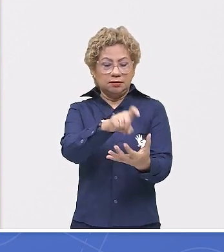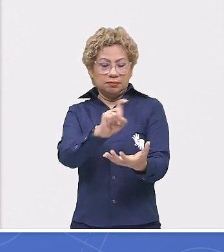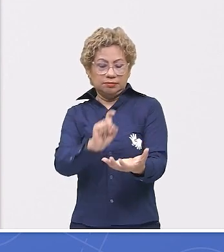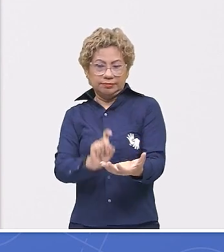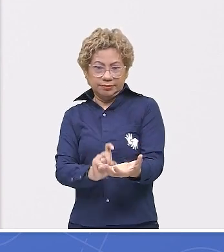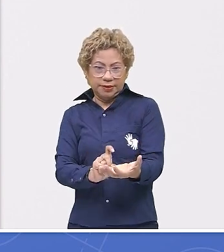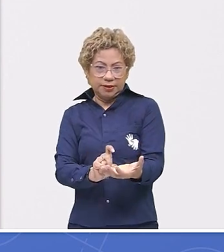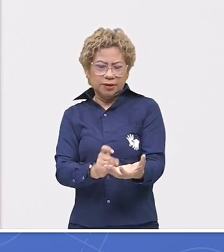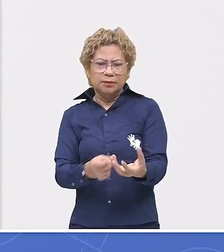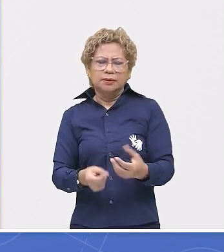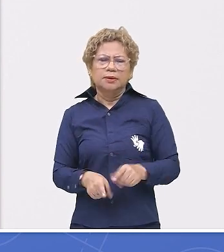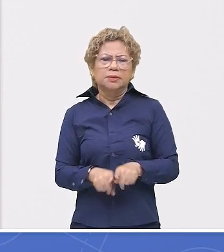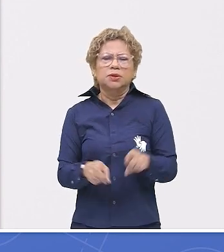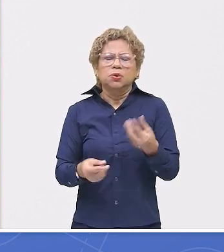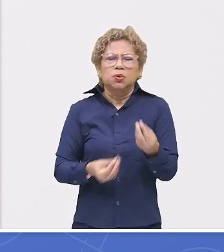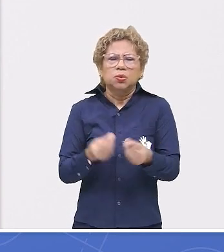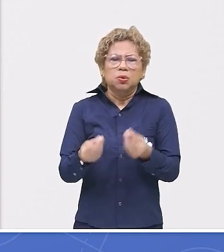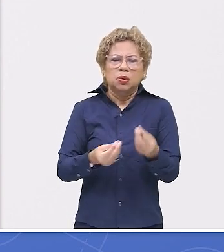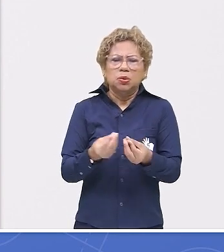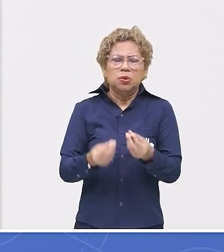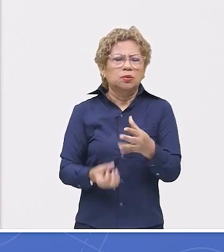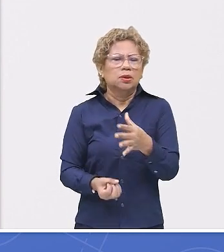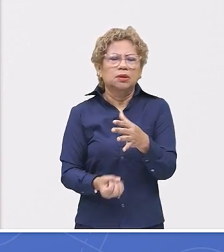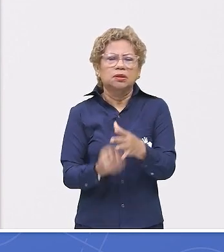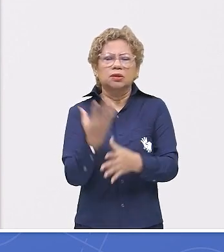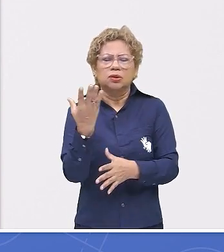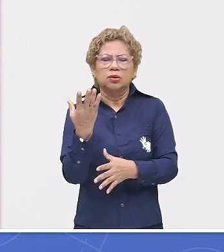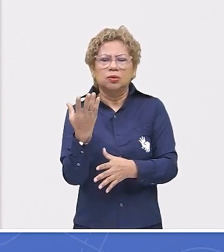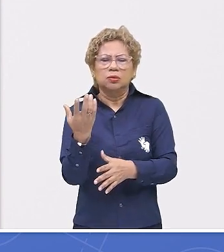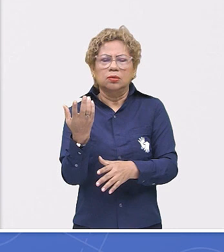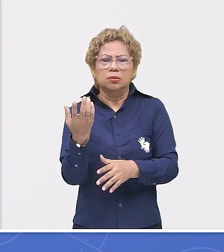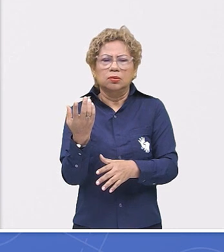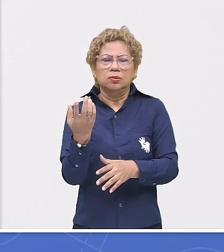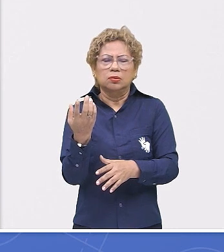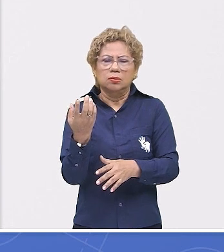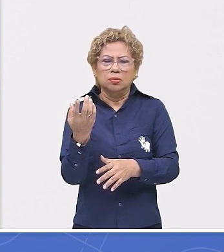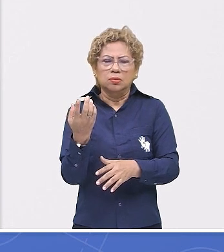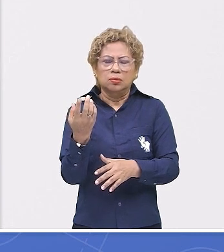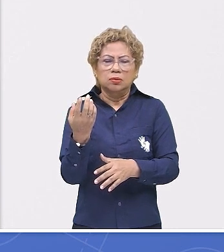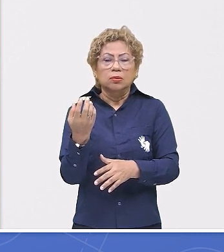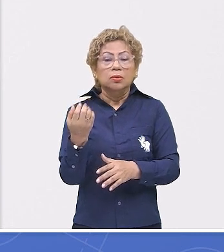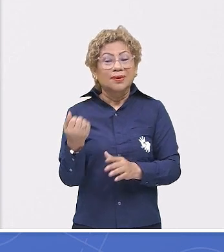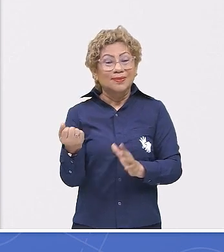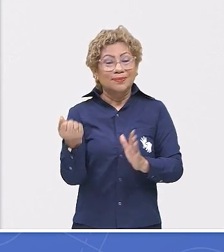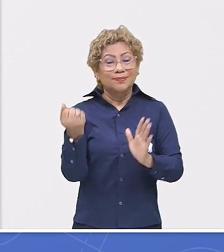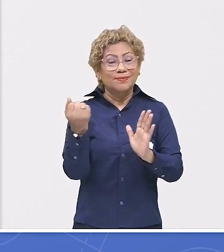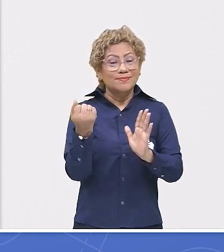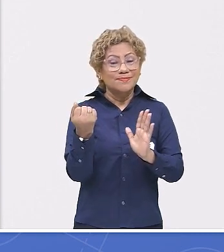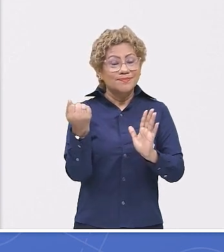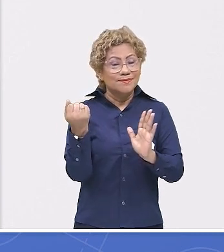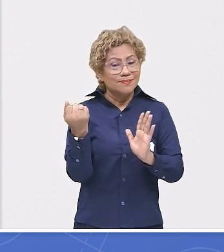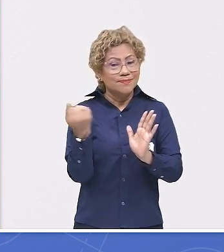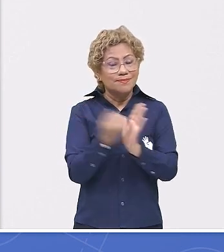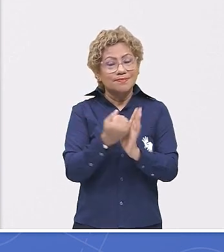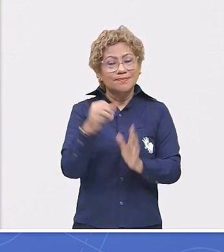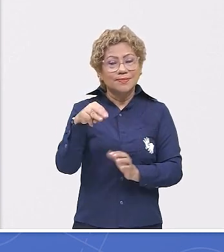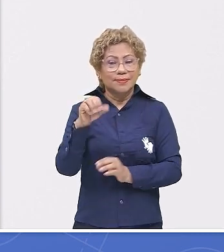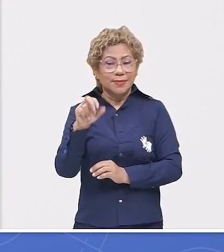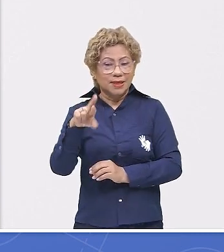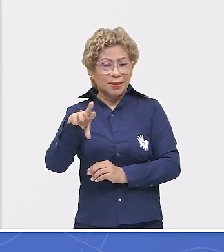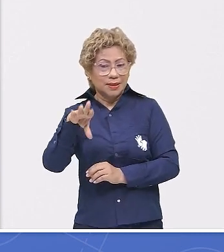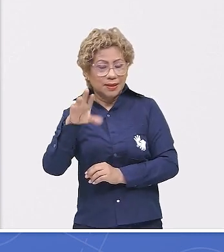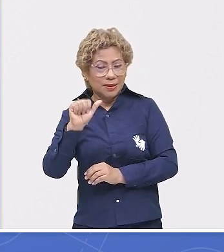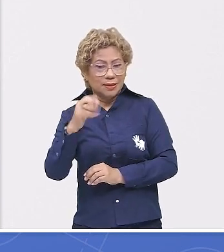surgir esse Sistema Internacional de Marcação do Tempo? Vamos ter aí o planeta, que ele vai estar dividido,